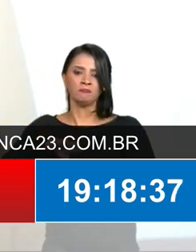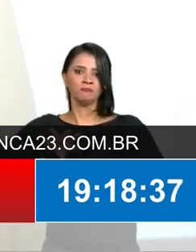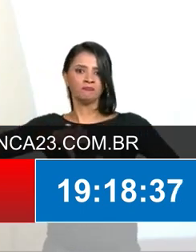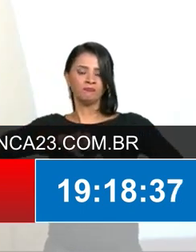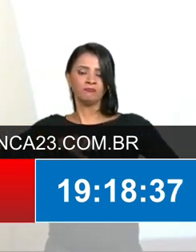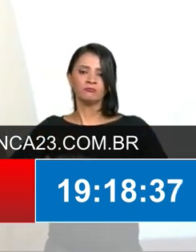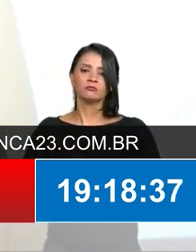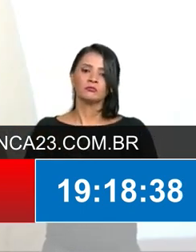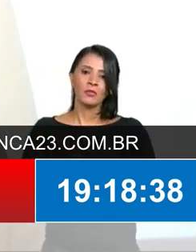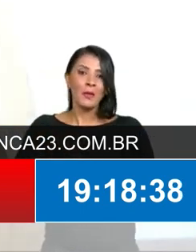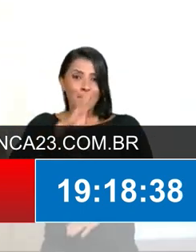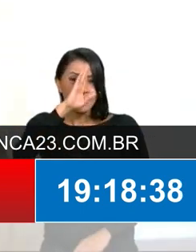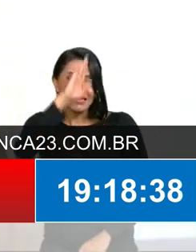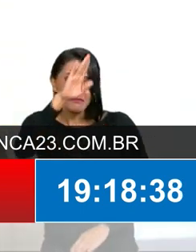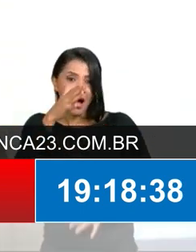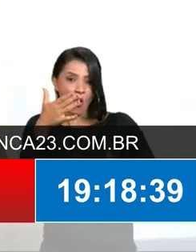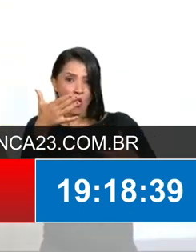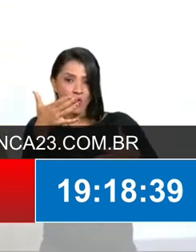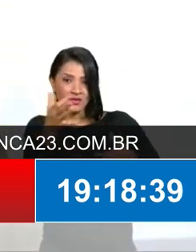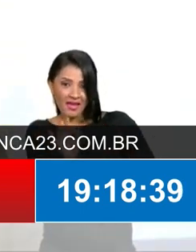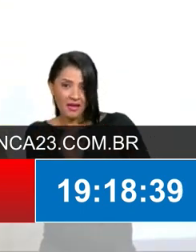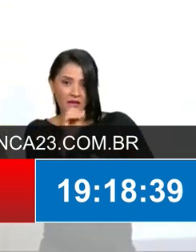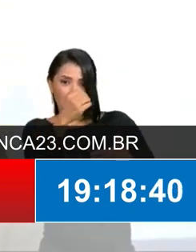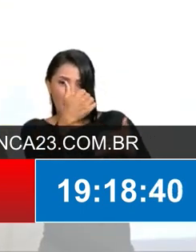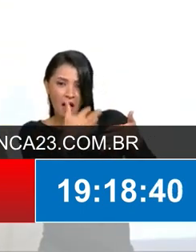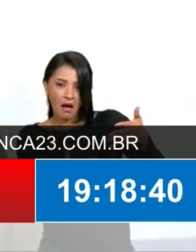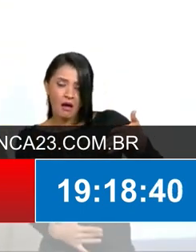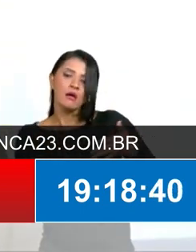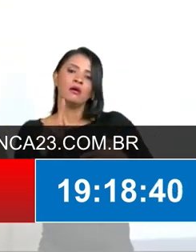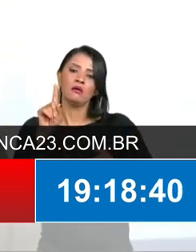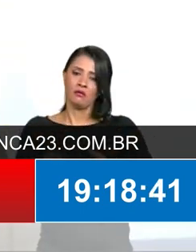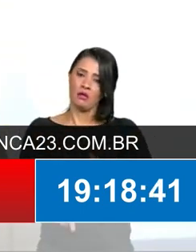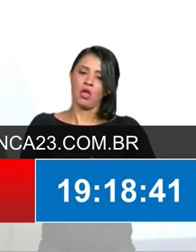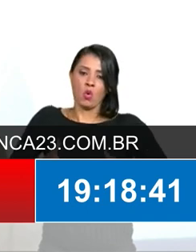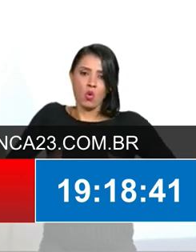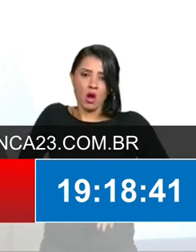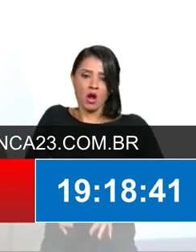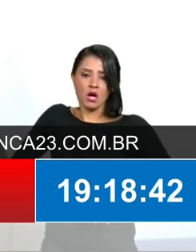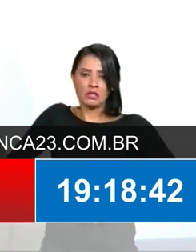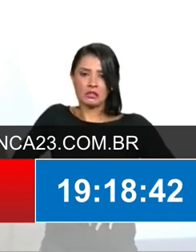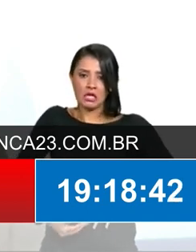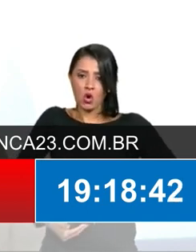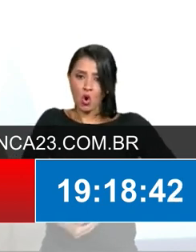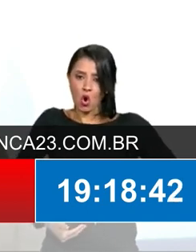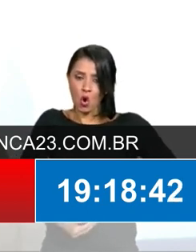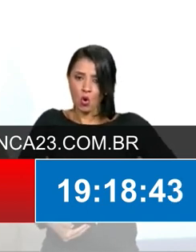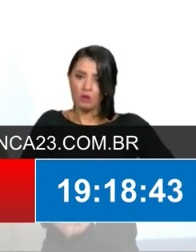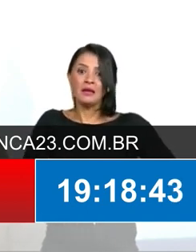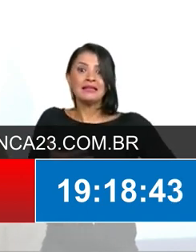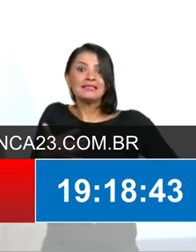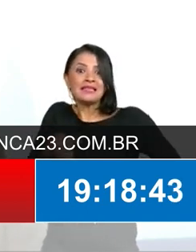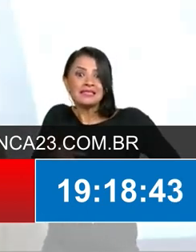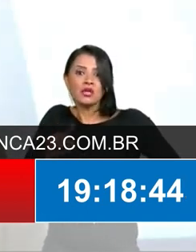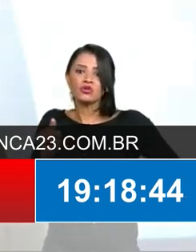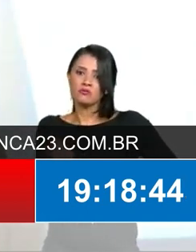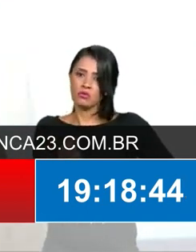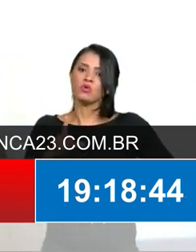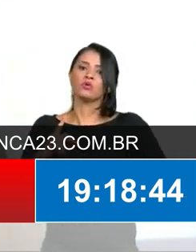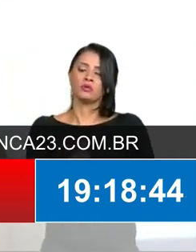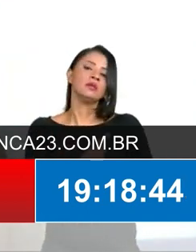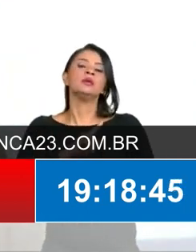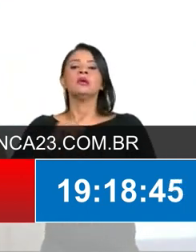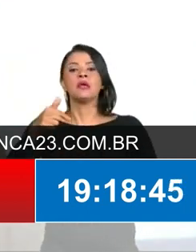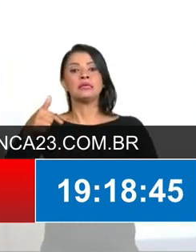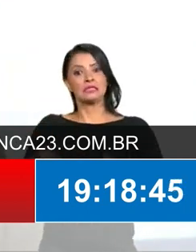dos 10 principais, o terceiro local em mulher é o câncer de colo de útero, com a média de 17 mil casos por ano. Depois vem em